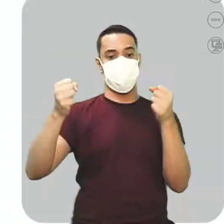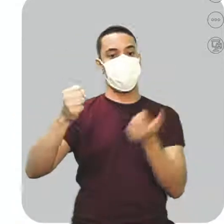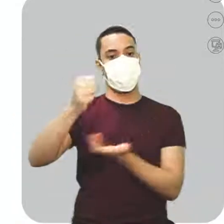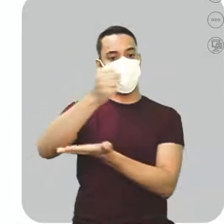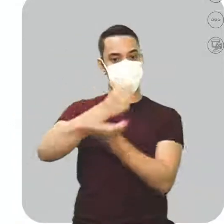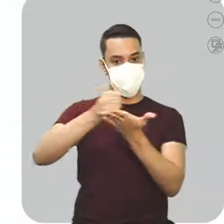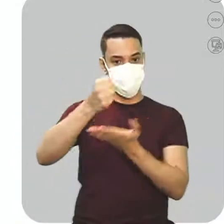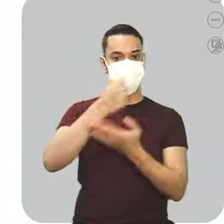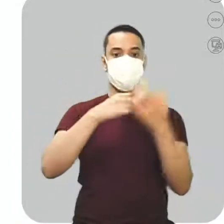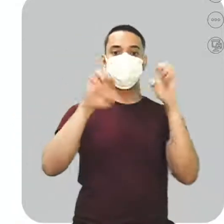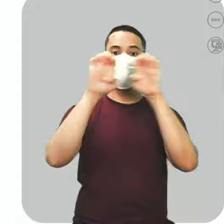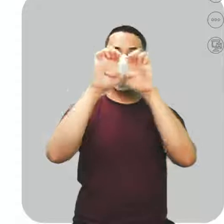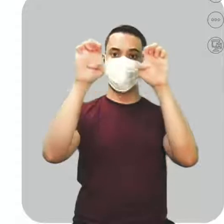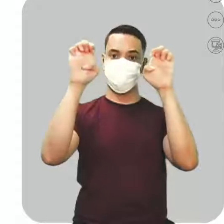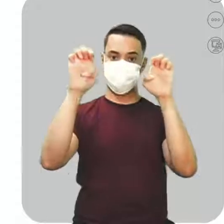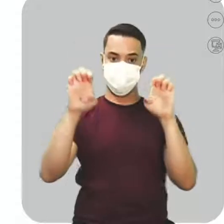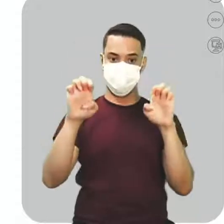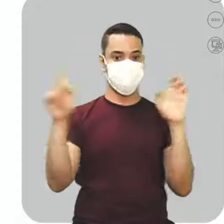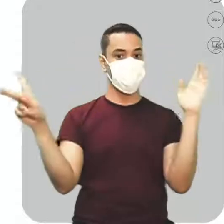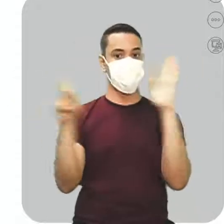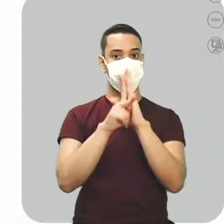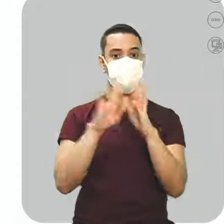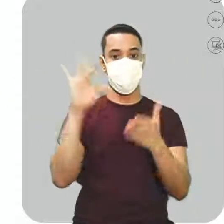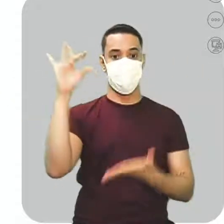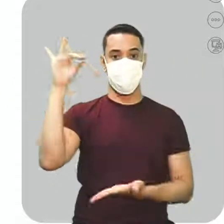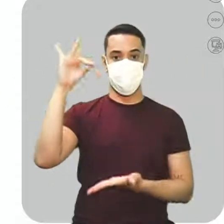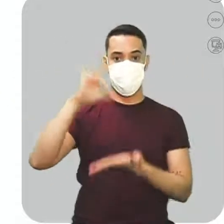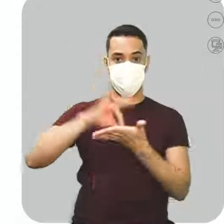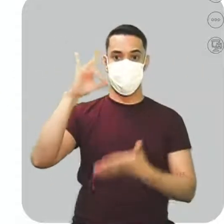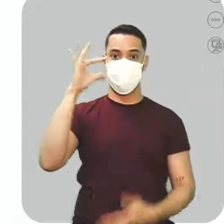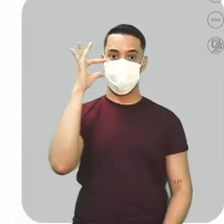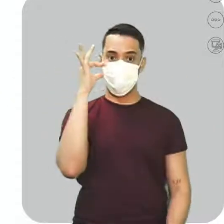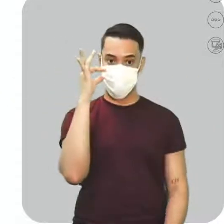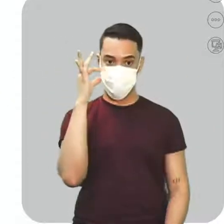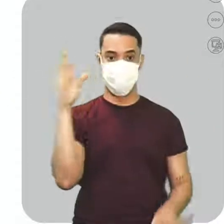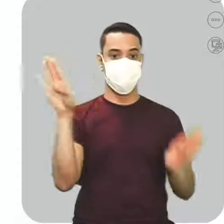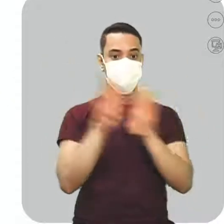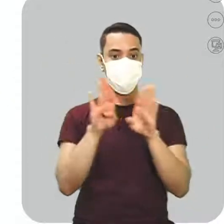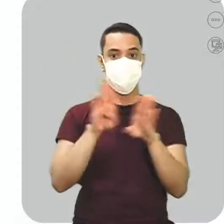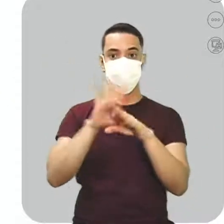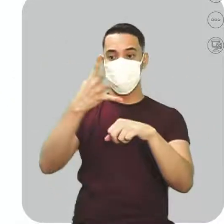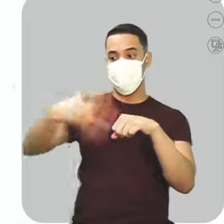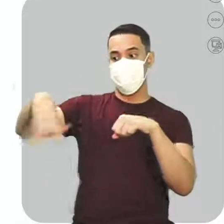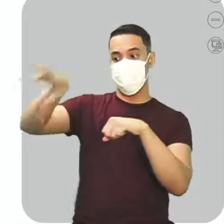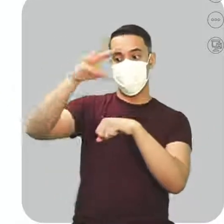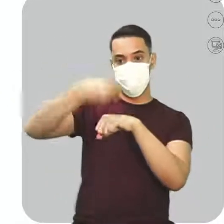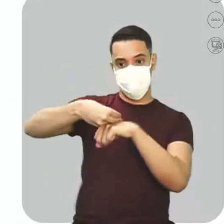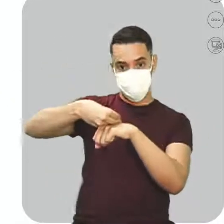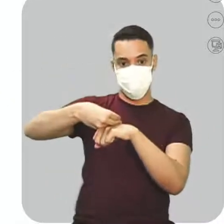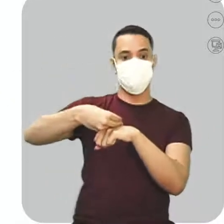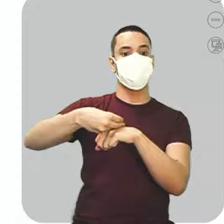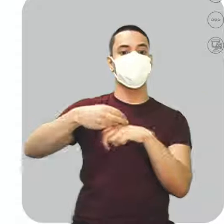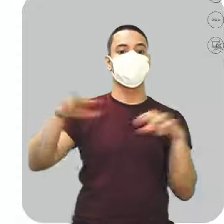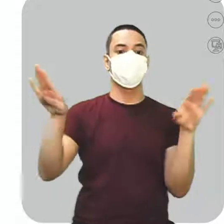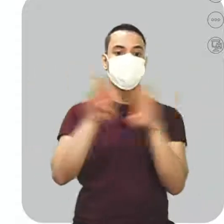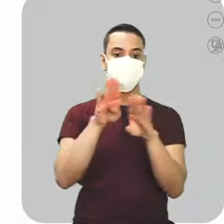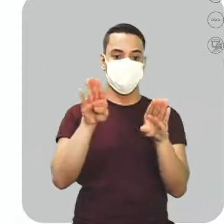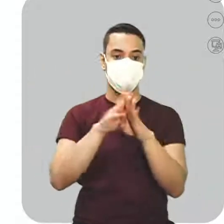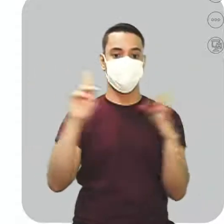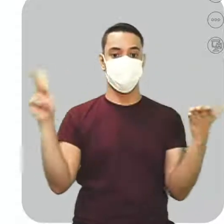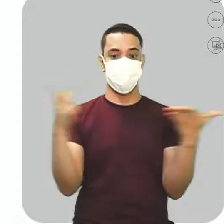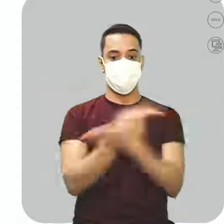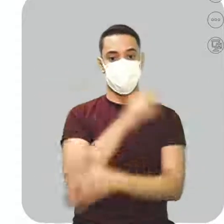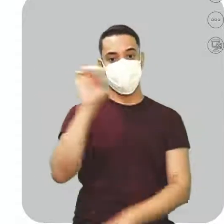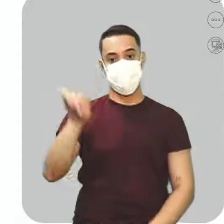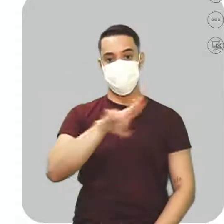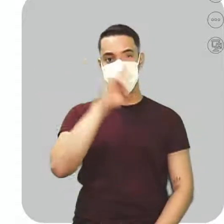na estrutura da realidade, no consenso, em fatos ou em